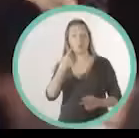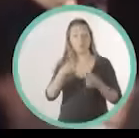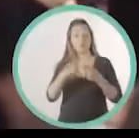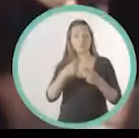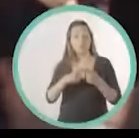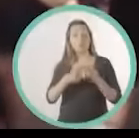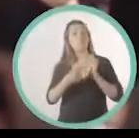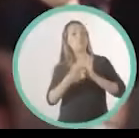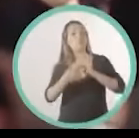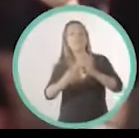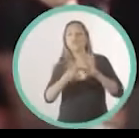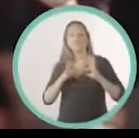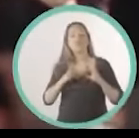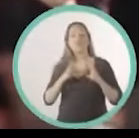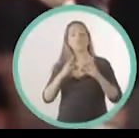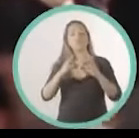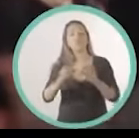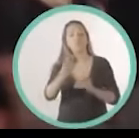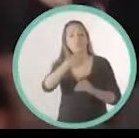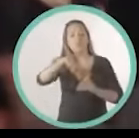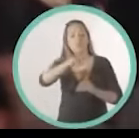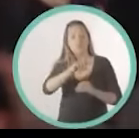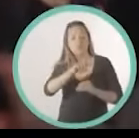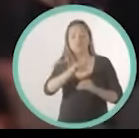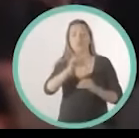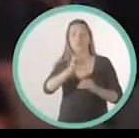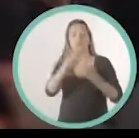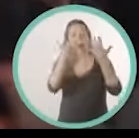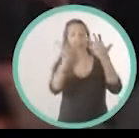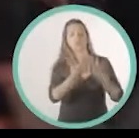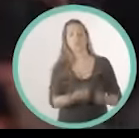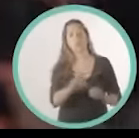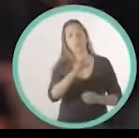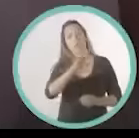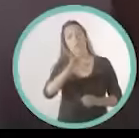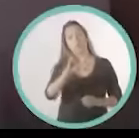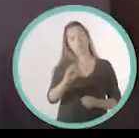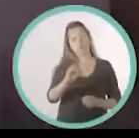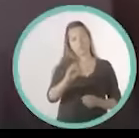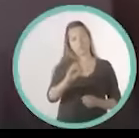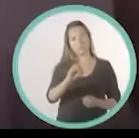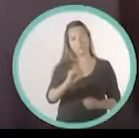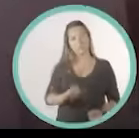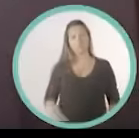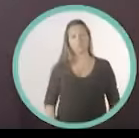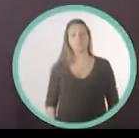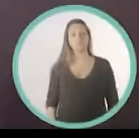momento como símbolo de tudo que a gente vai derrotar no Rio de Janeiro.